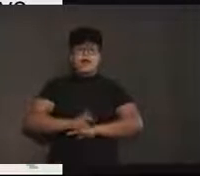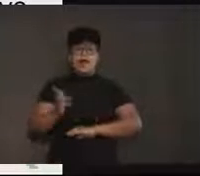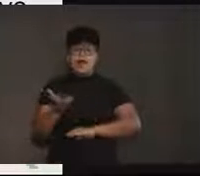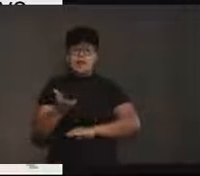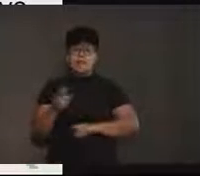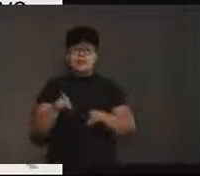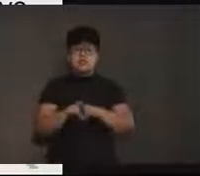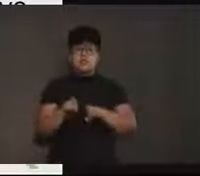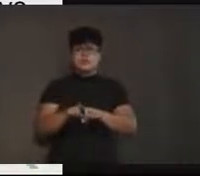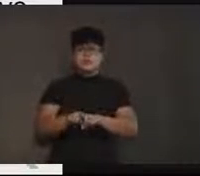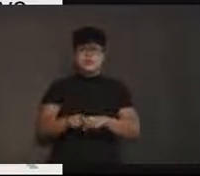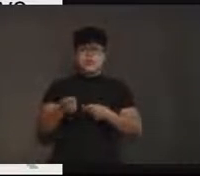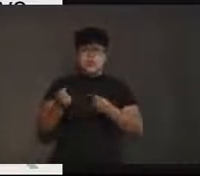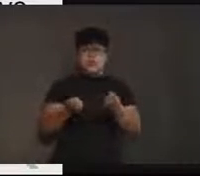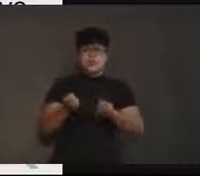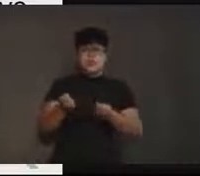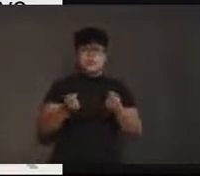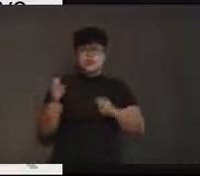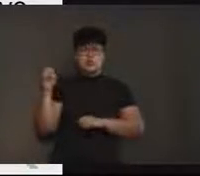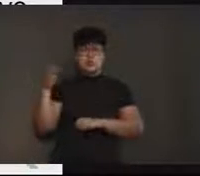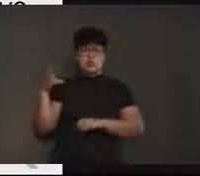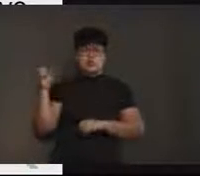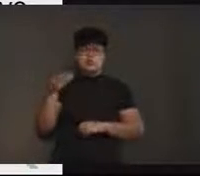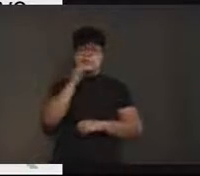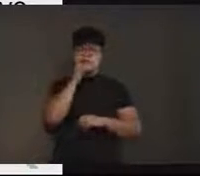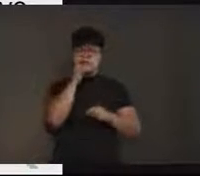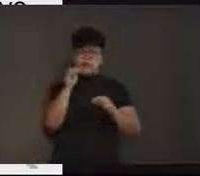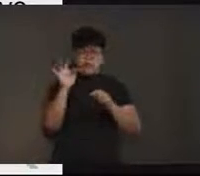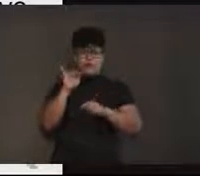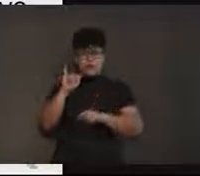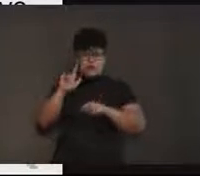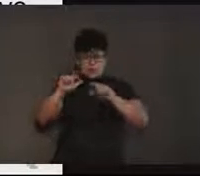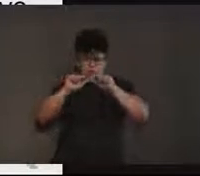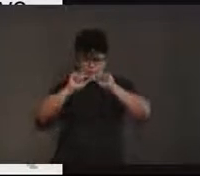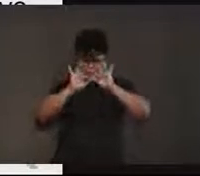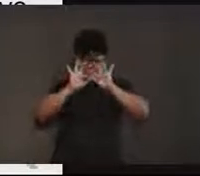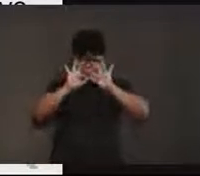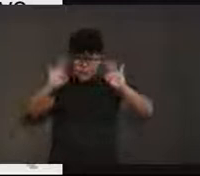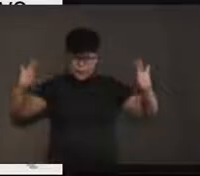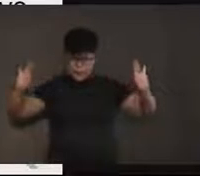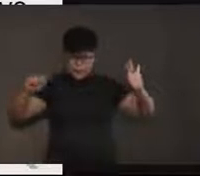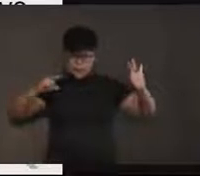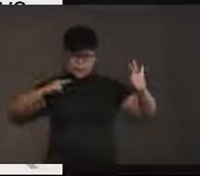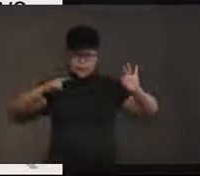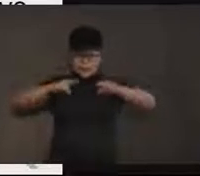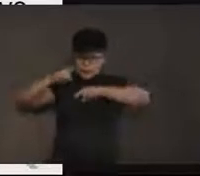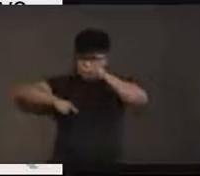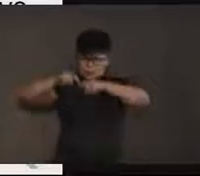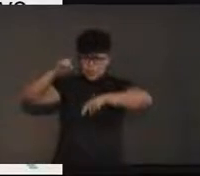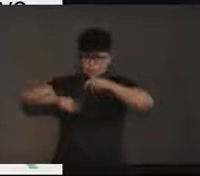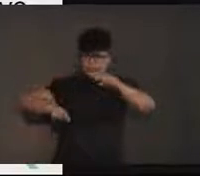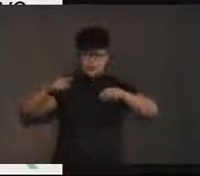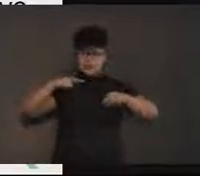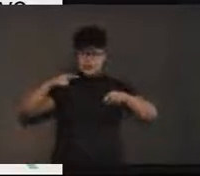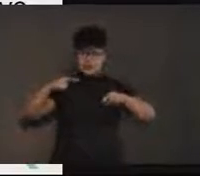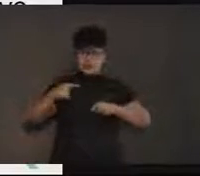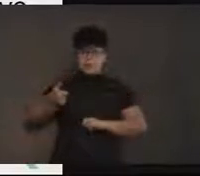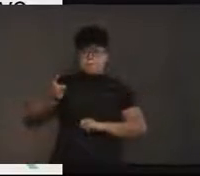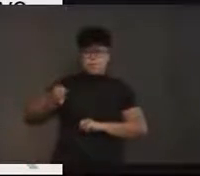de controle de luz fibra exóticas e até equipamentos com pulsos